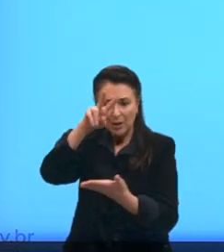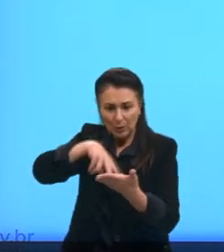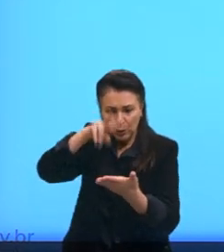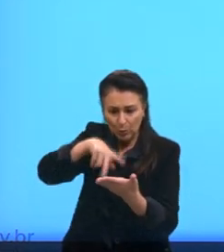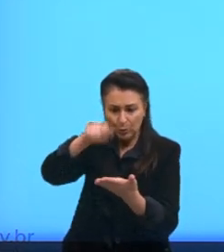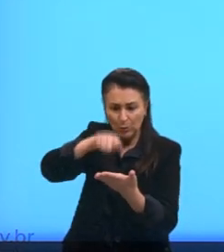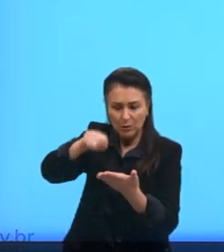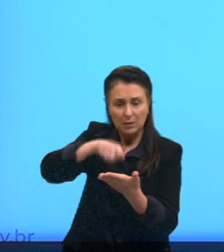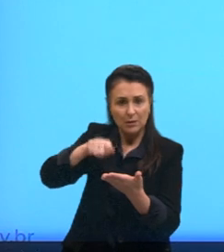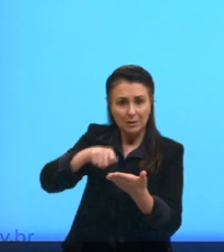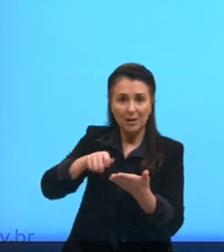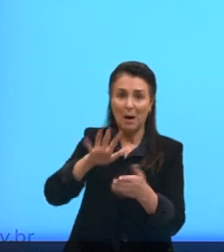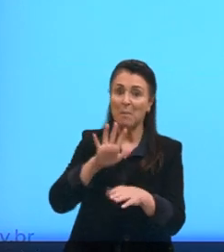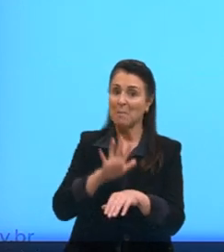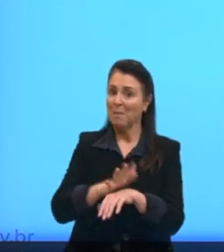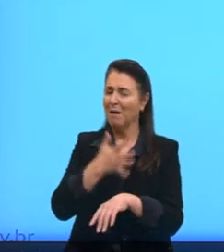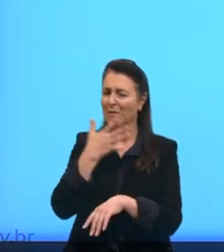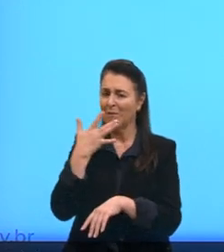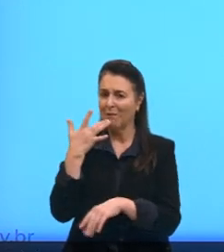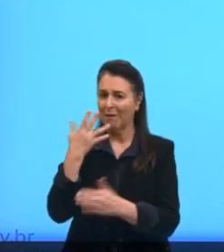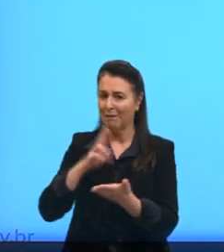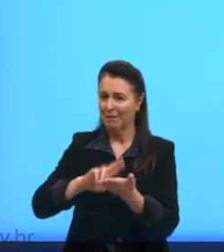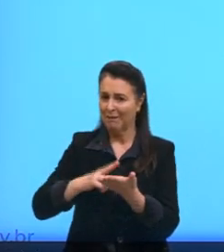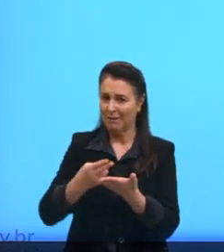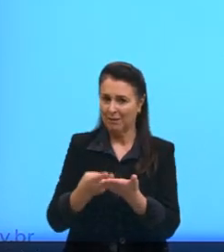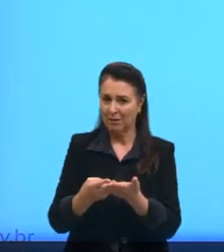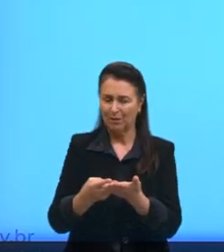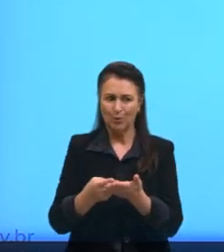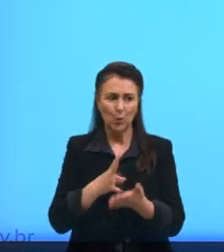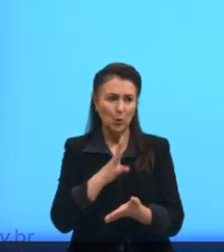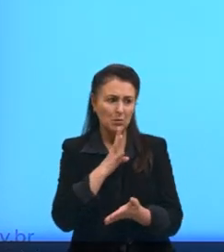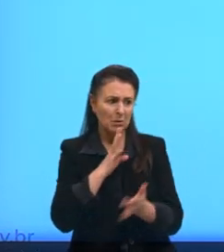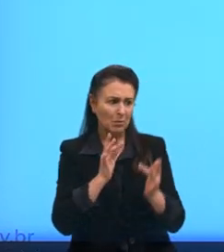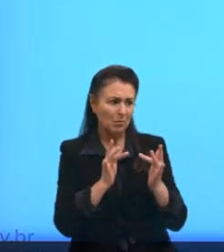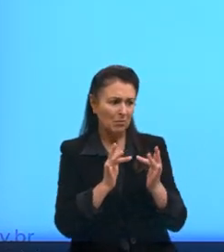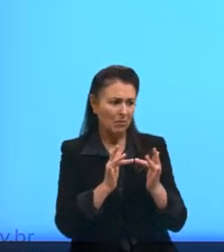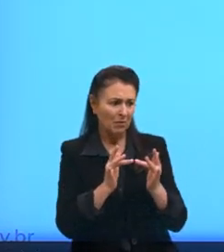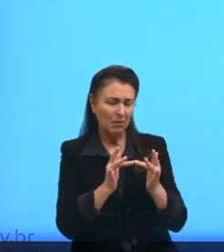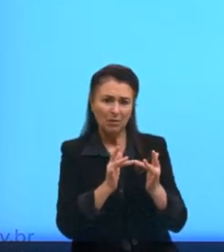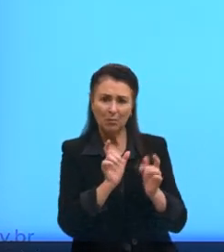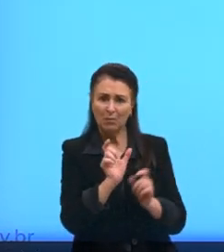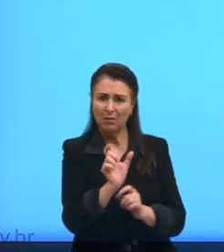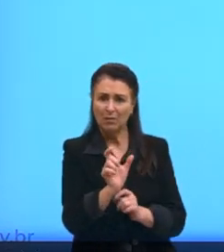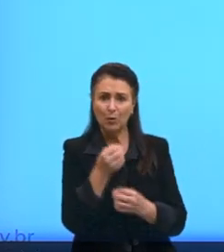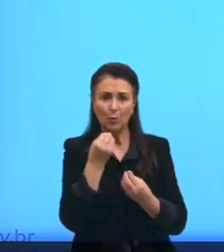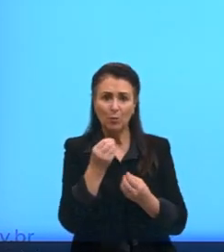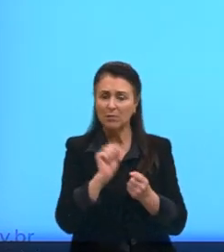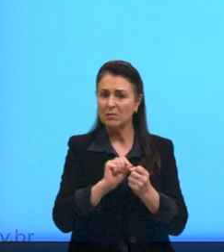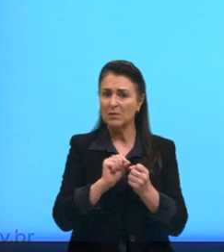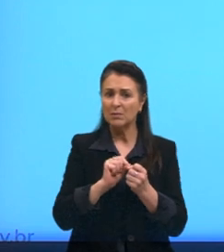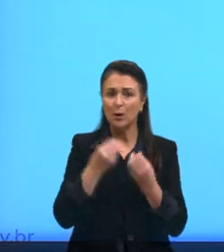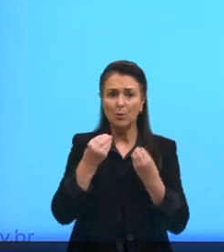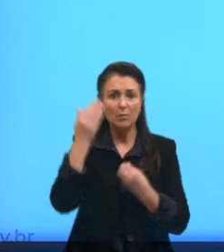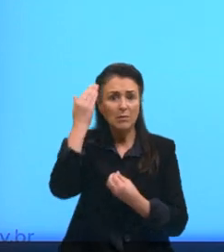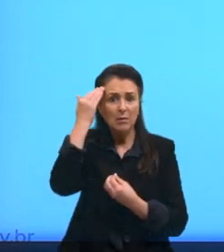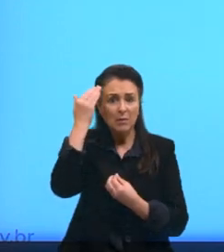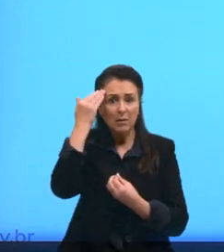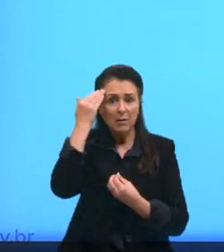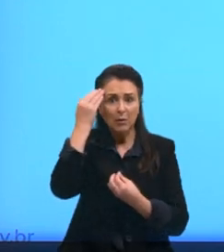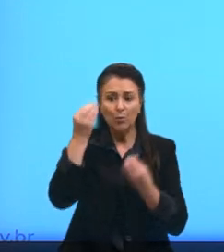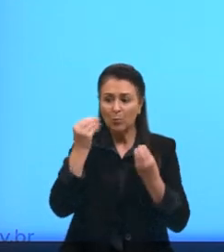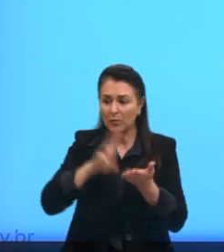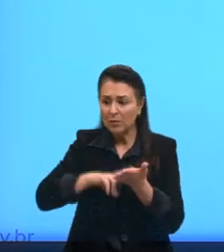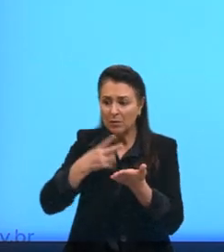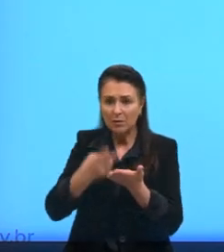facilidade eu vou ter para traduzir a palavra que eu não tenho contato eu vou ter dificuldade de escrever e voltei a dificuldade também de